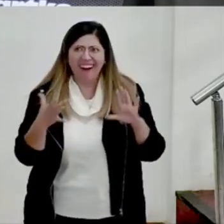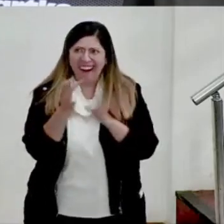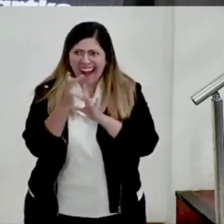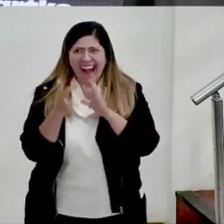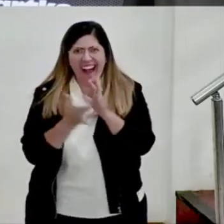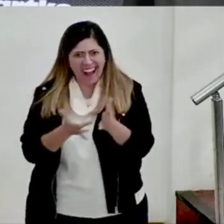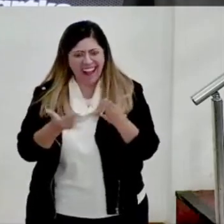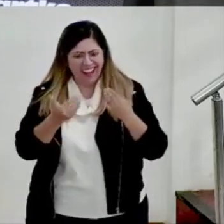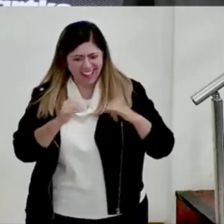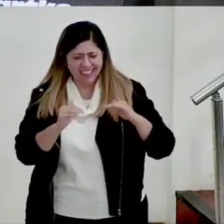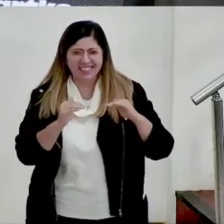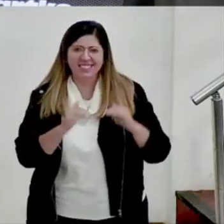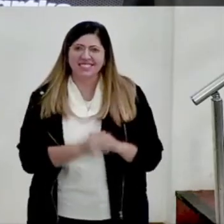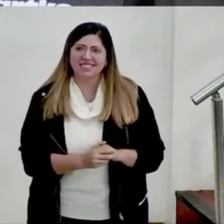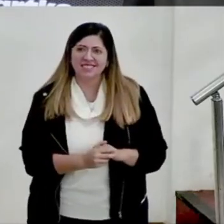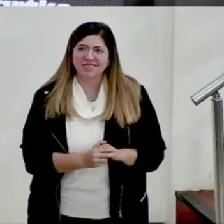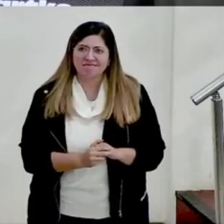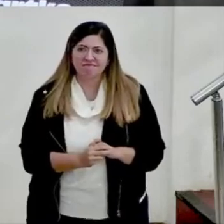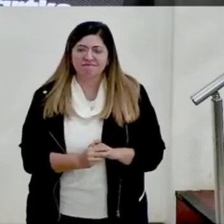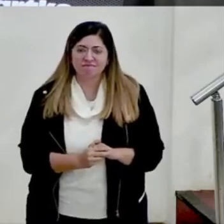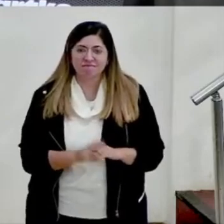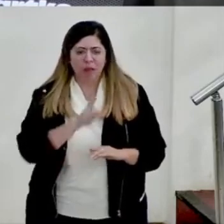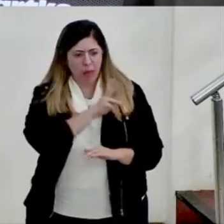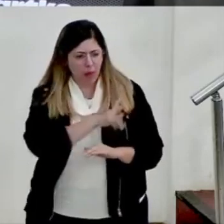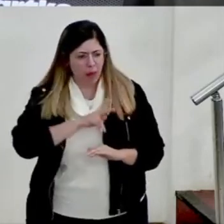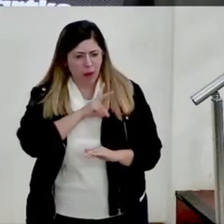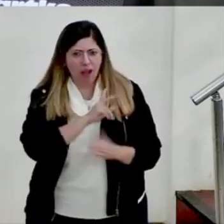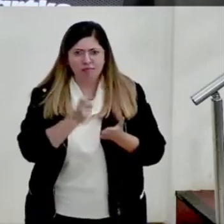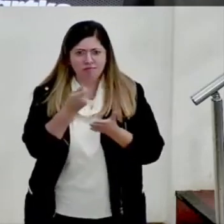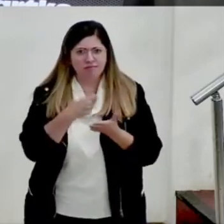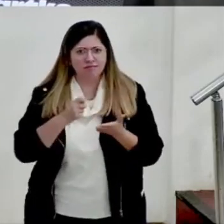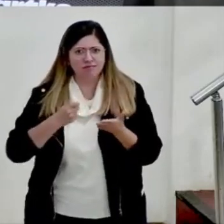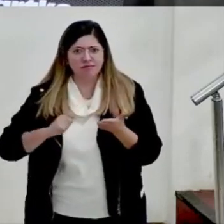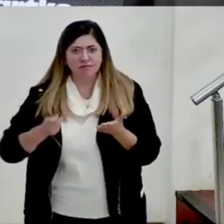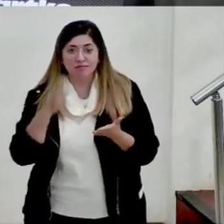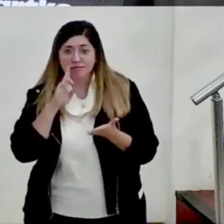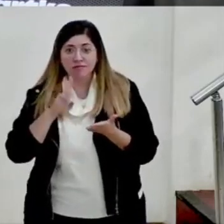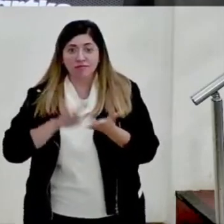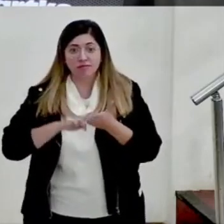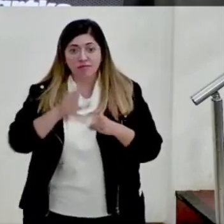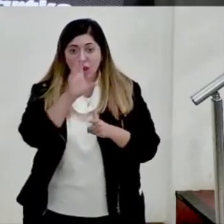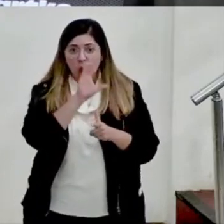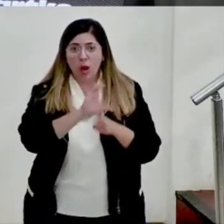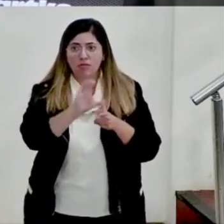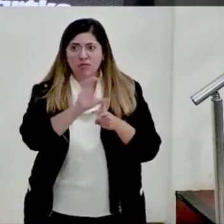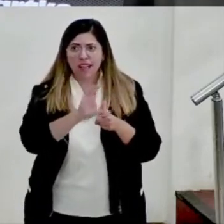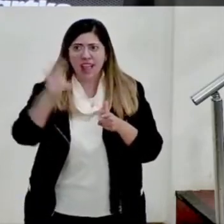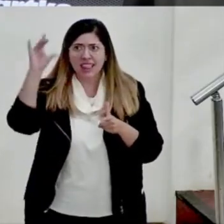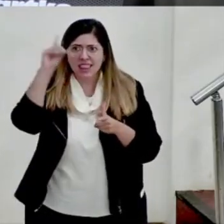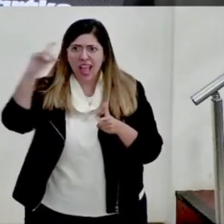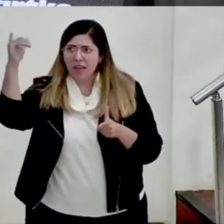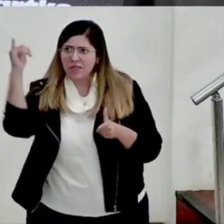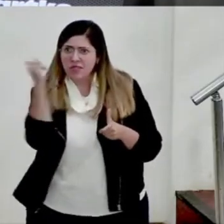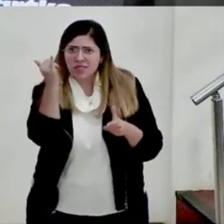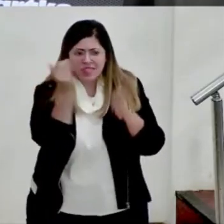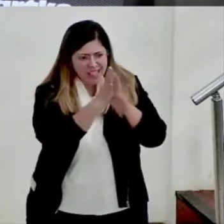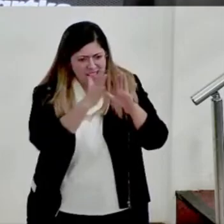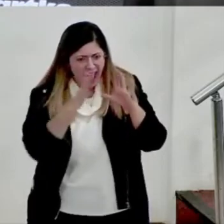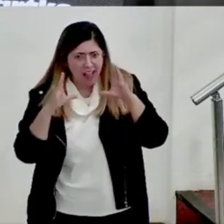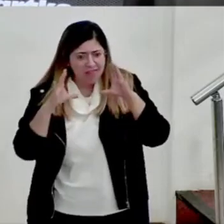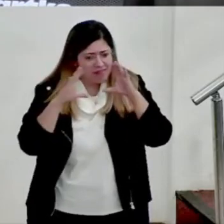Paulo escreve aos Coríntios: porque Deus, que disse, das trevas resplandecerá a